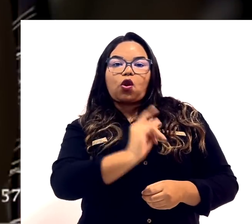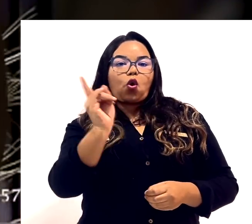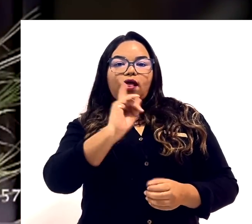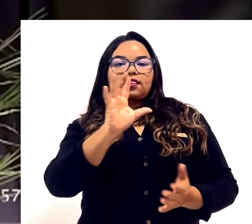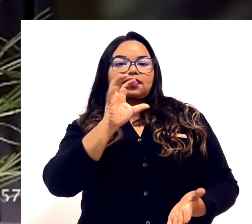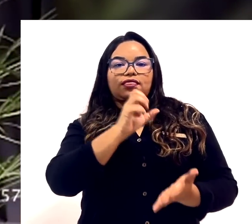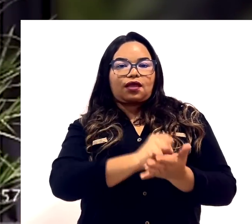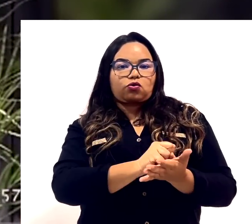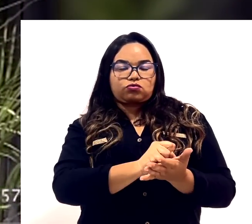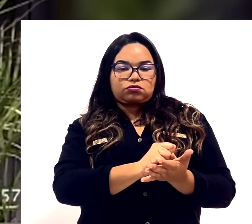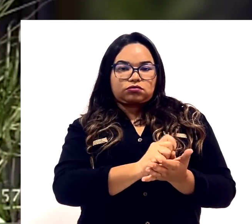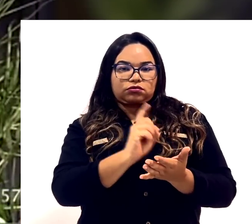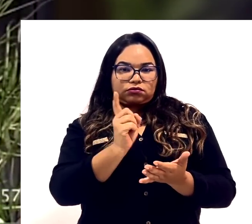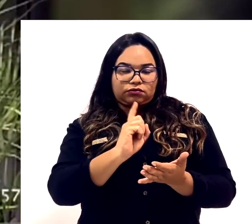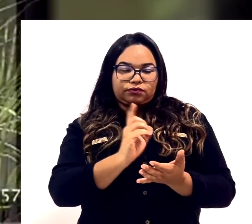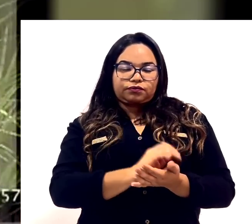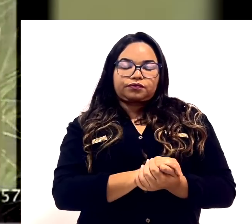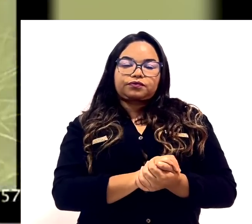escreveu.